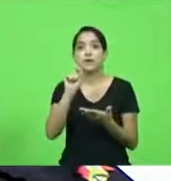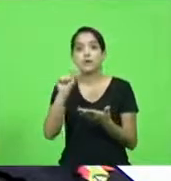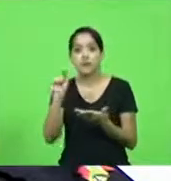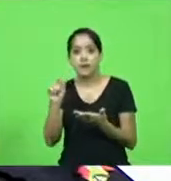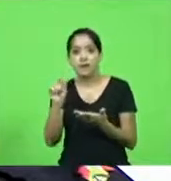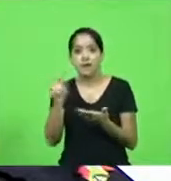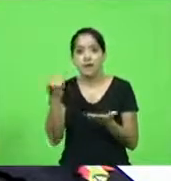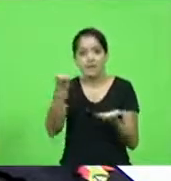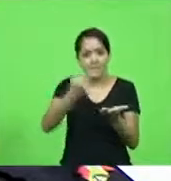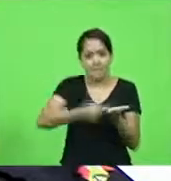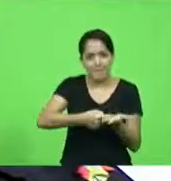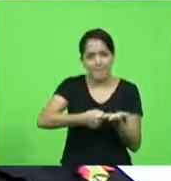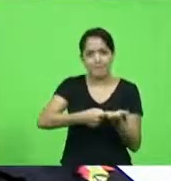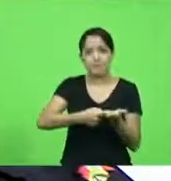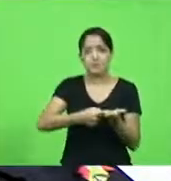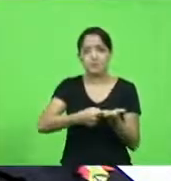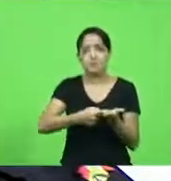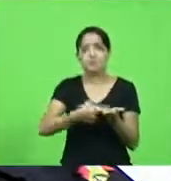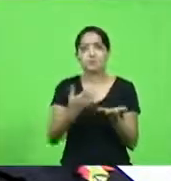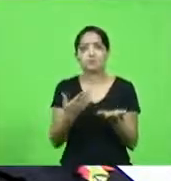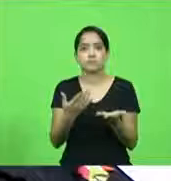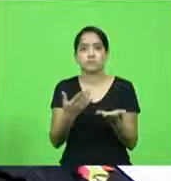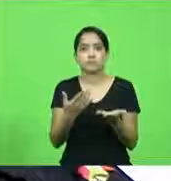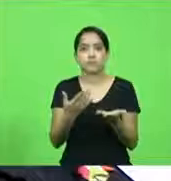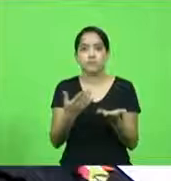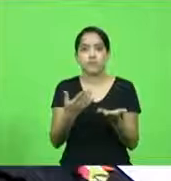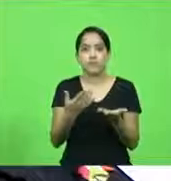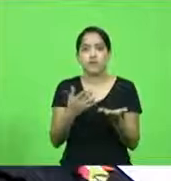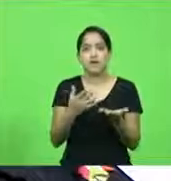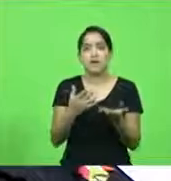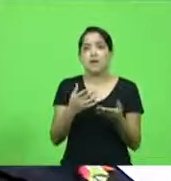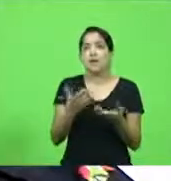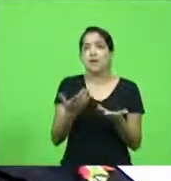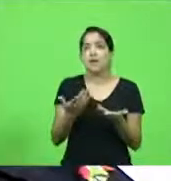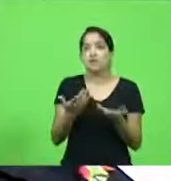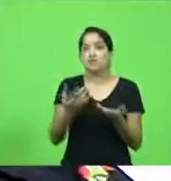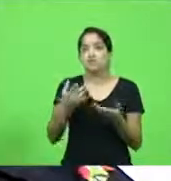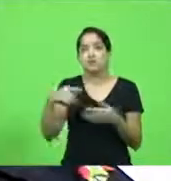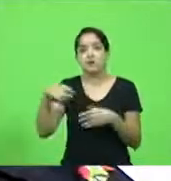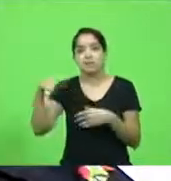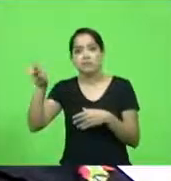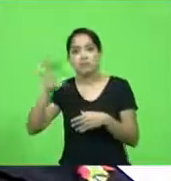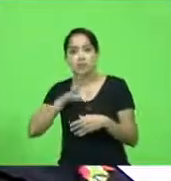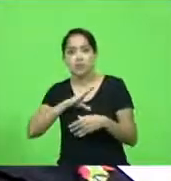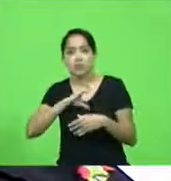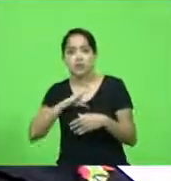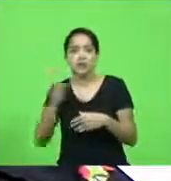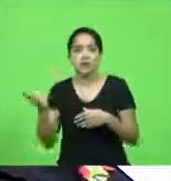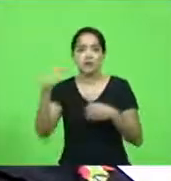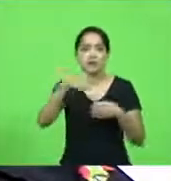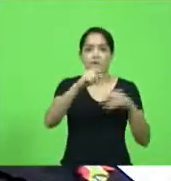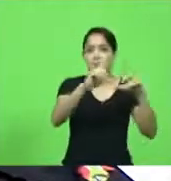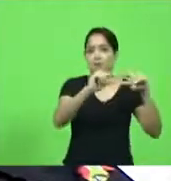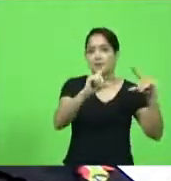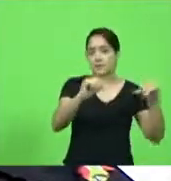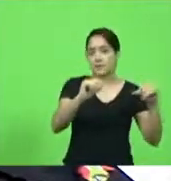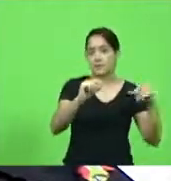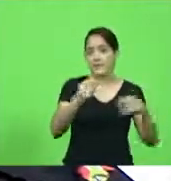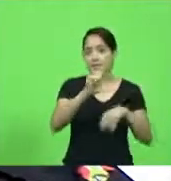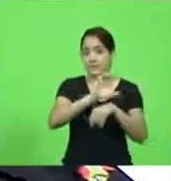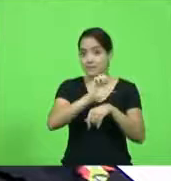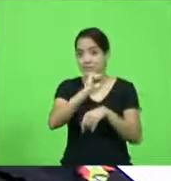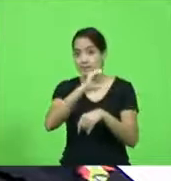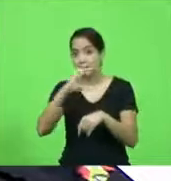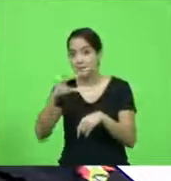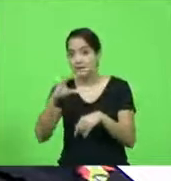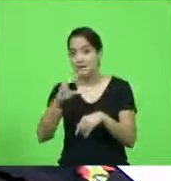colonial atualizado. Nós não deixamos de ter uma metrópole, ela só saiu de Lisboa e foi para Brasília. Santa Catarina é